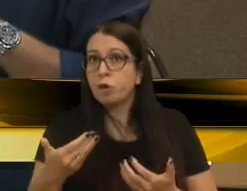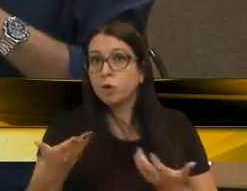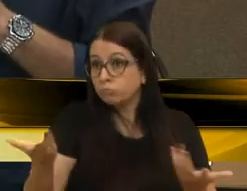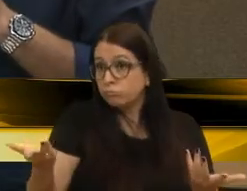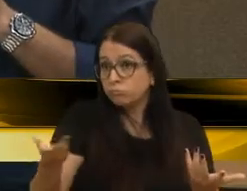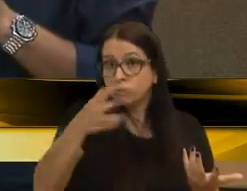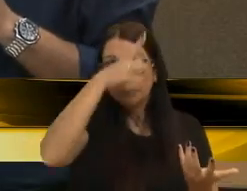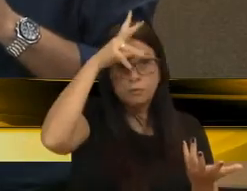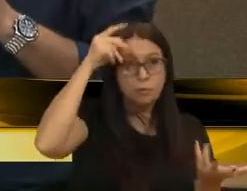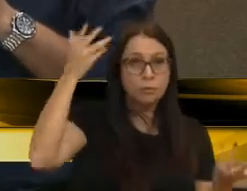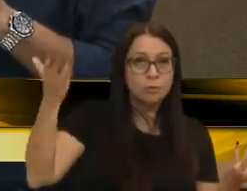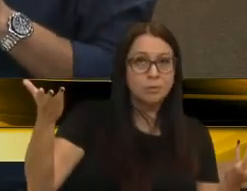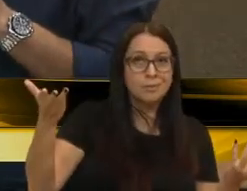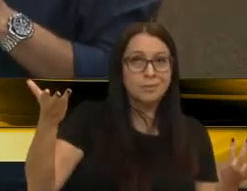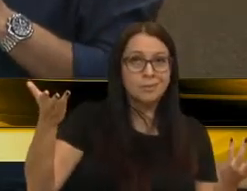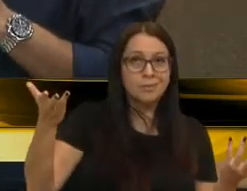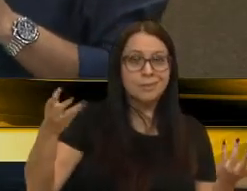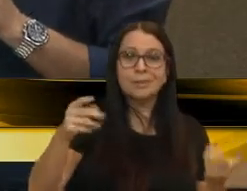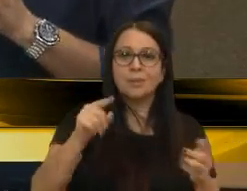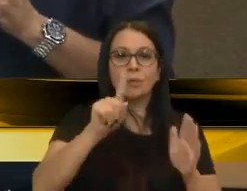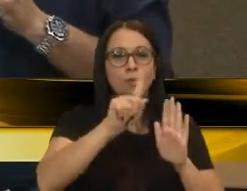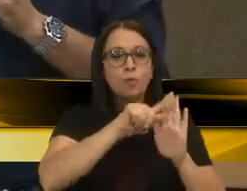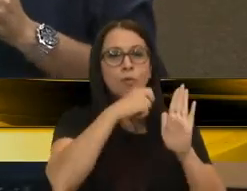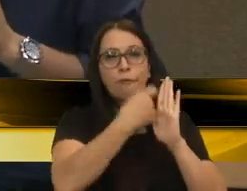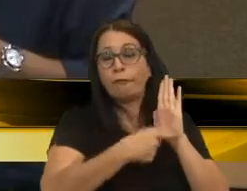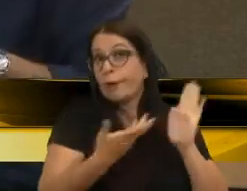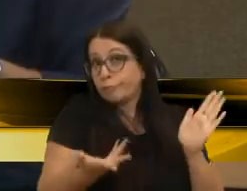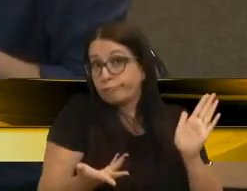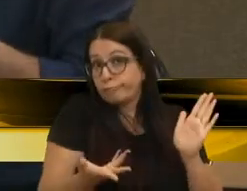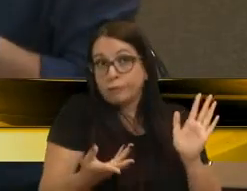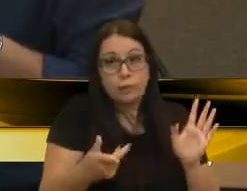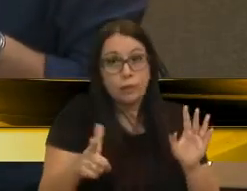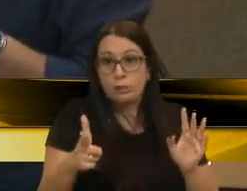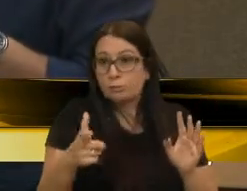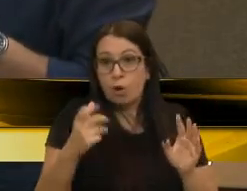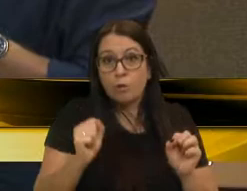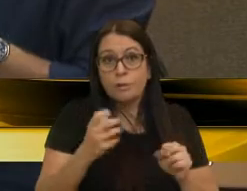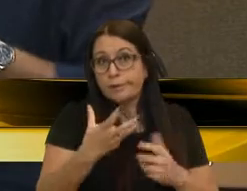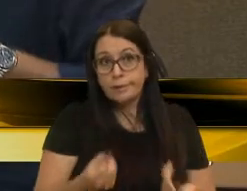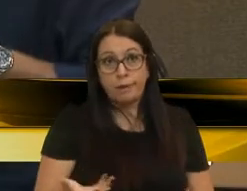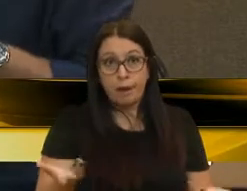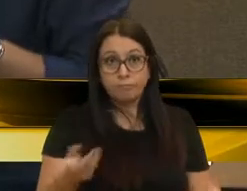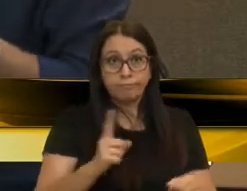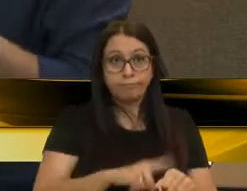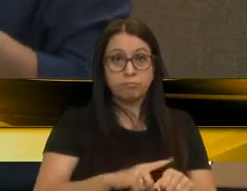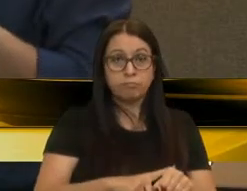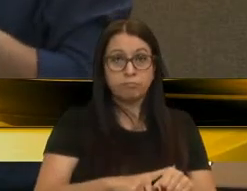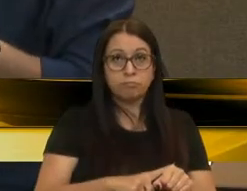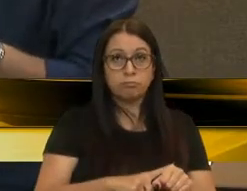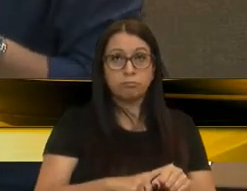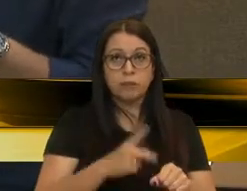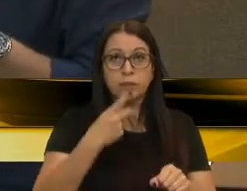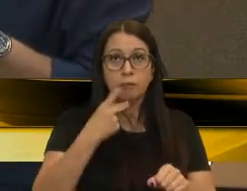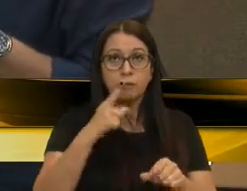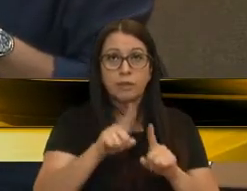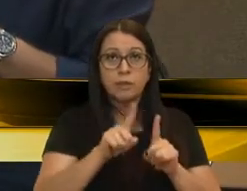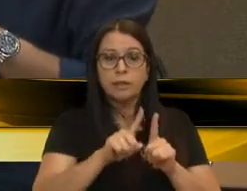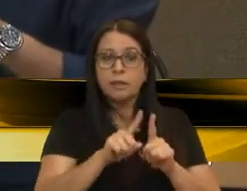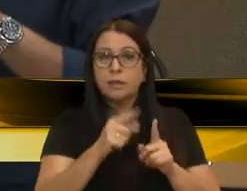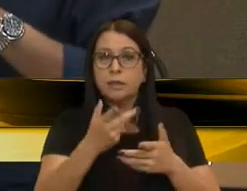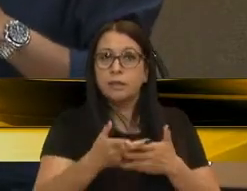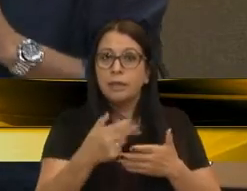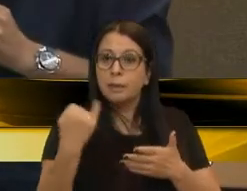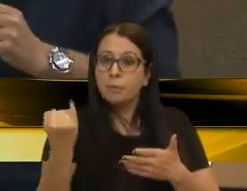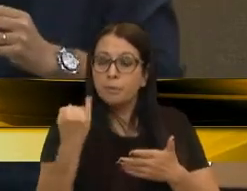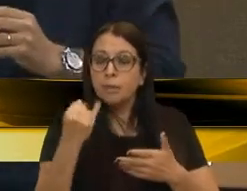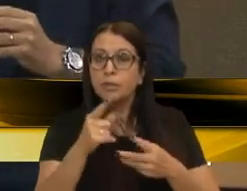Então, um veto realmente descabido neste momento, né? Fala da inocuidade do atendimento, também é um